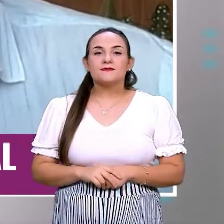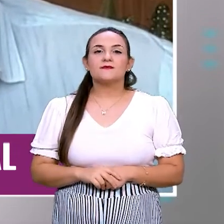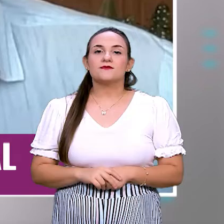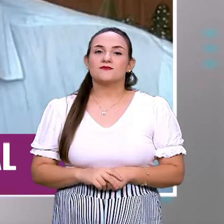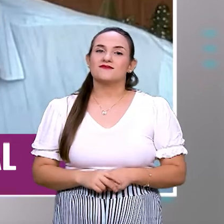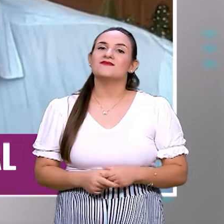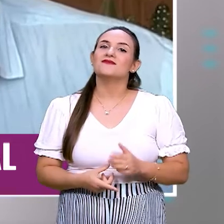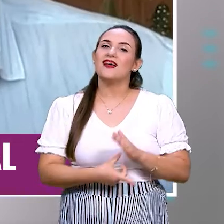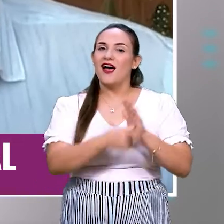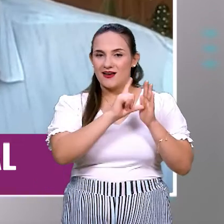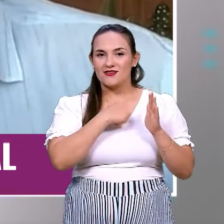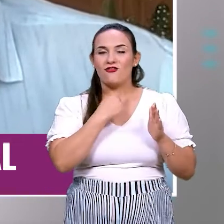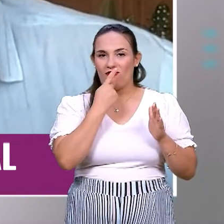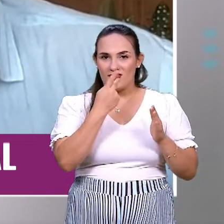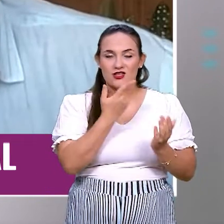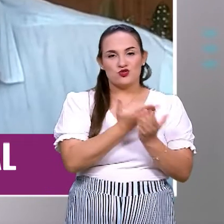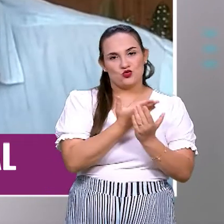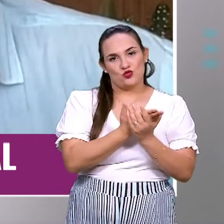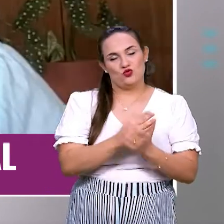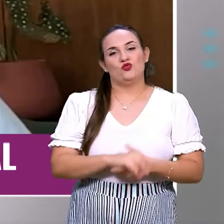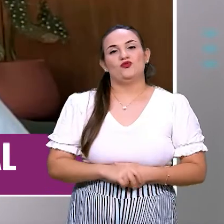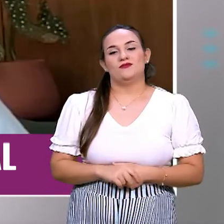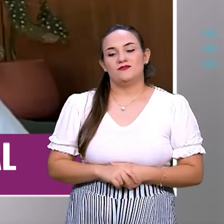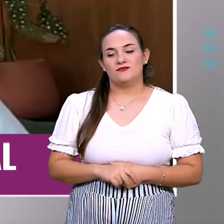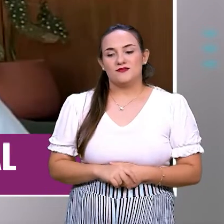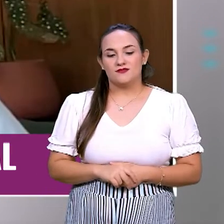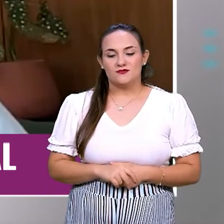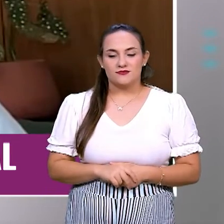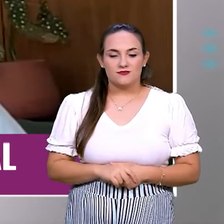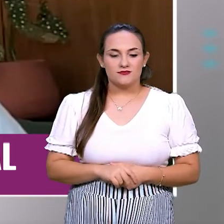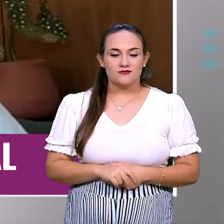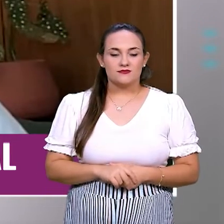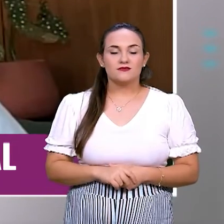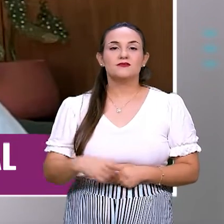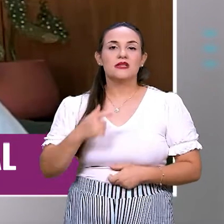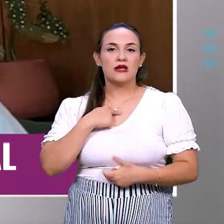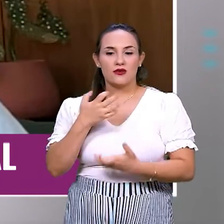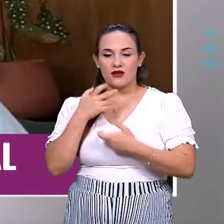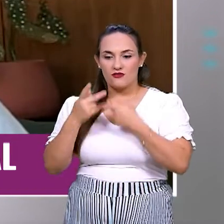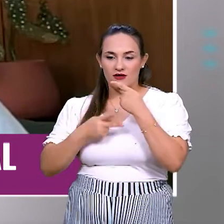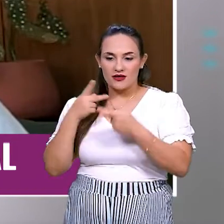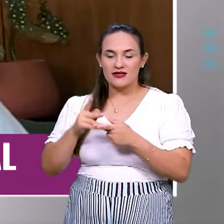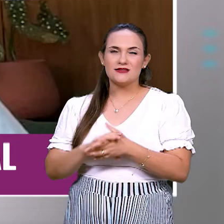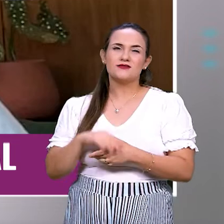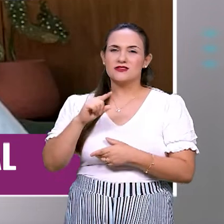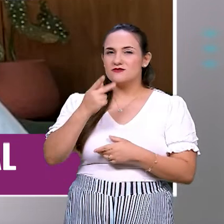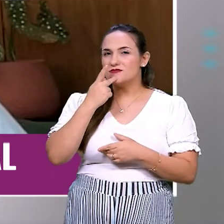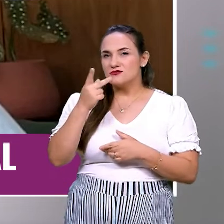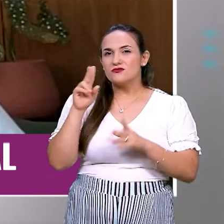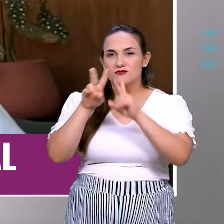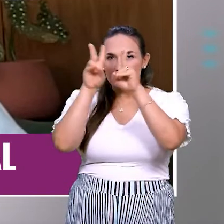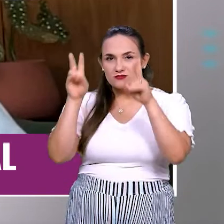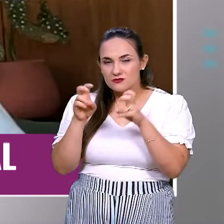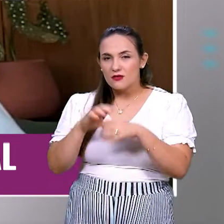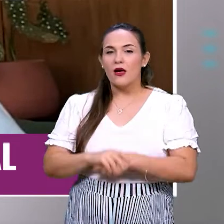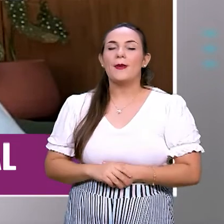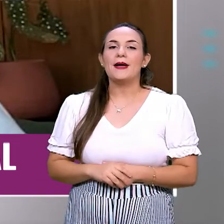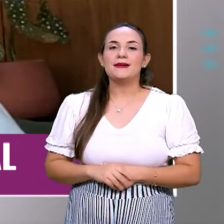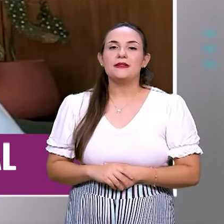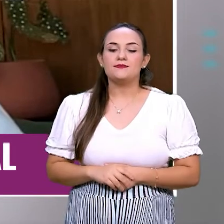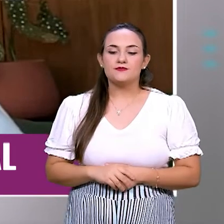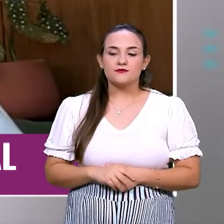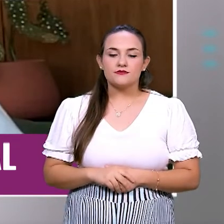Assim, antes de eu falar um pouco dos estudos, né, que eu me norteio, eu gostaria você tocou no assunto